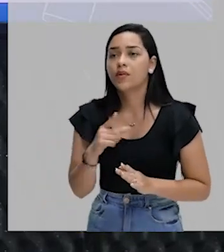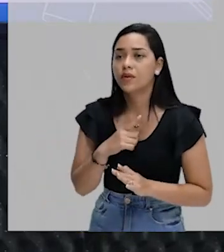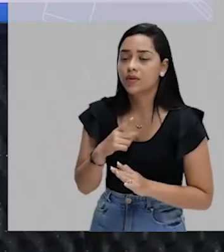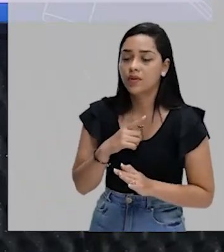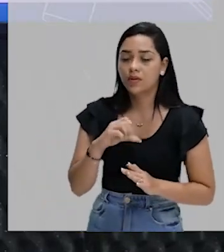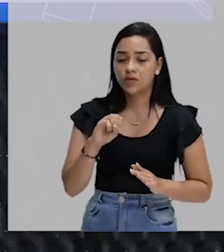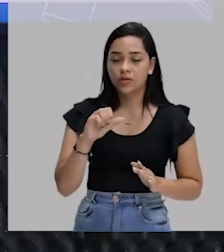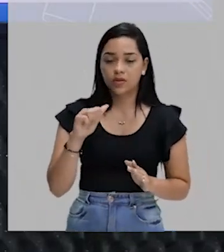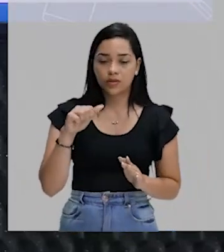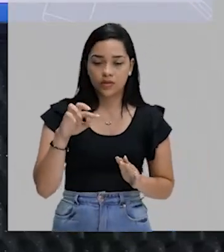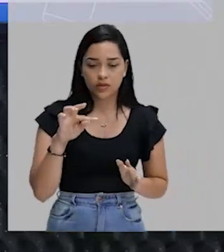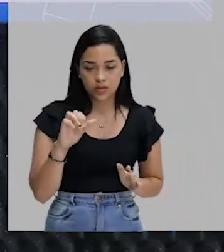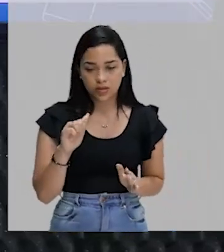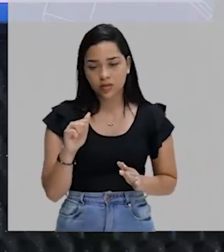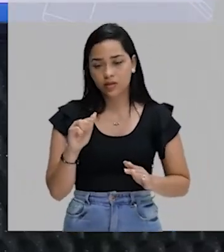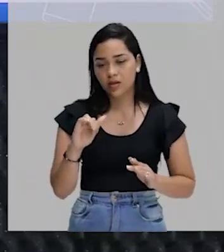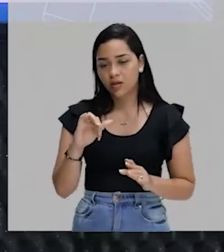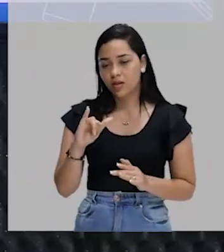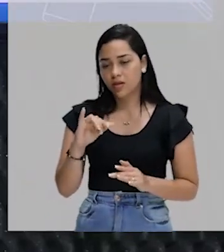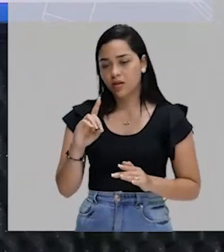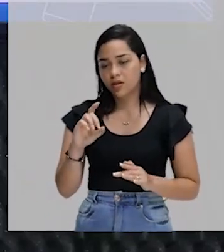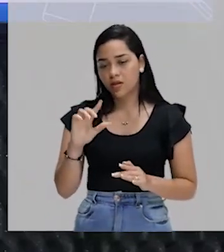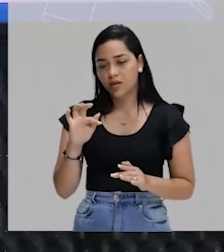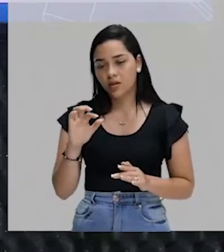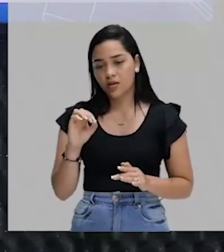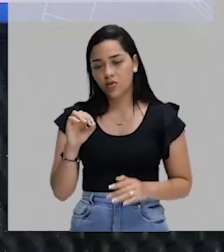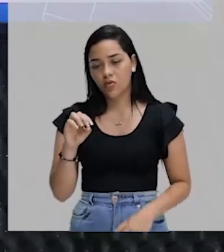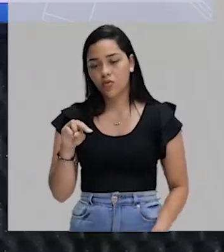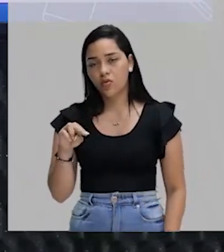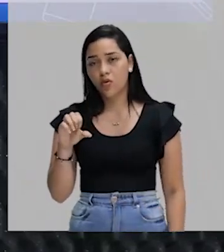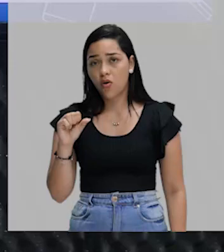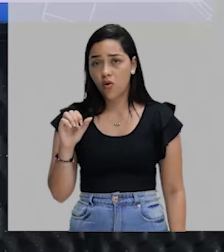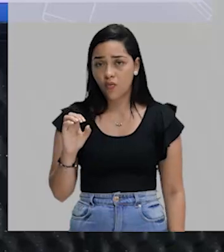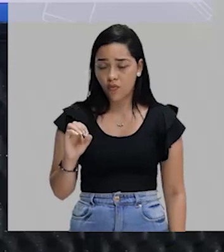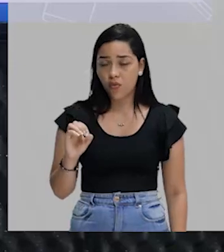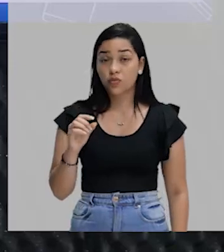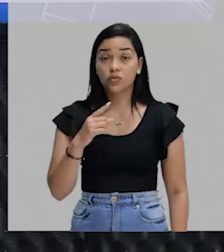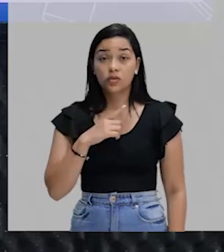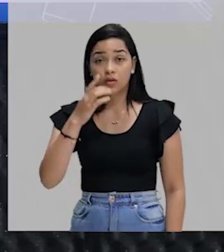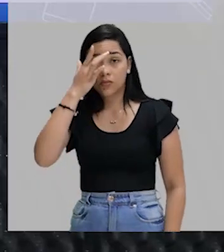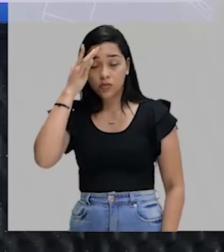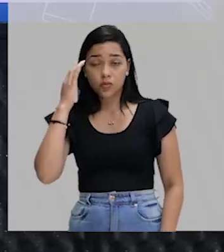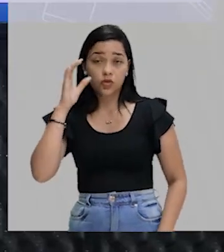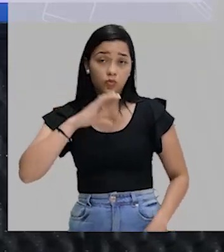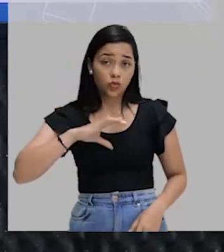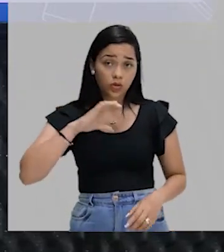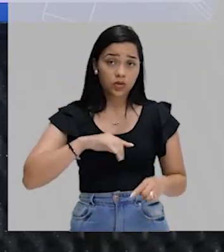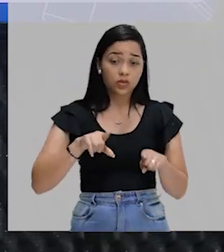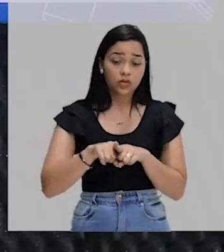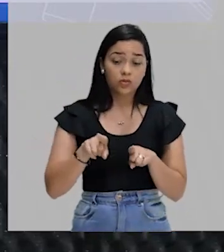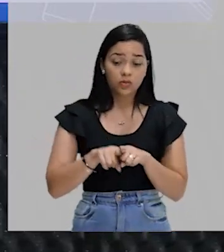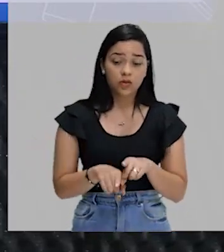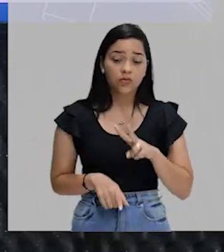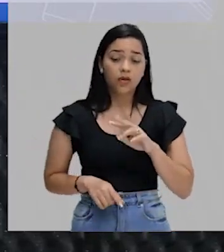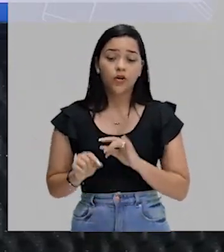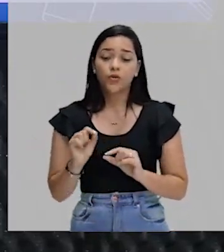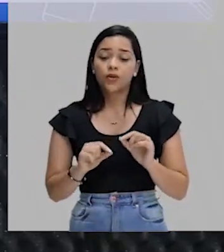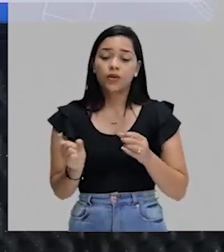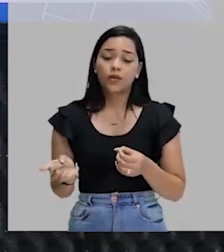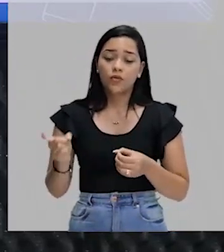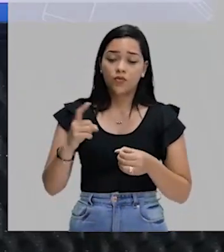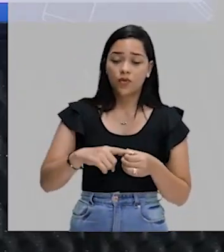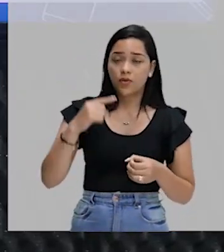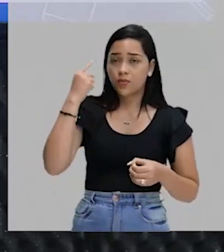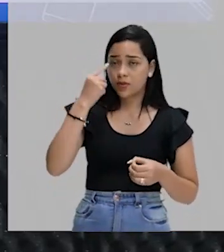de Santo Ildefonso, onde nesse tratado os portugueses eles vão devolver para